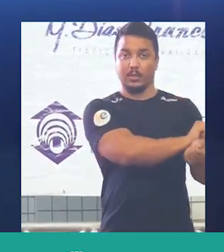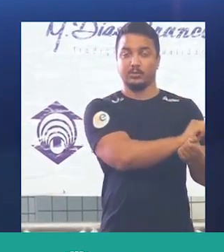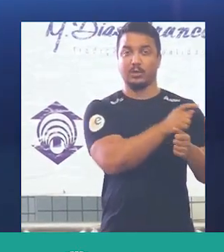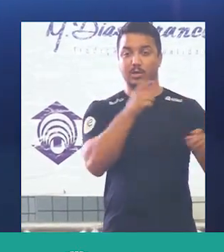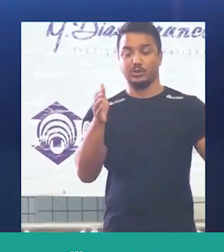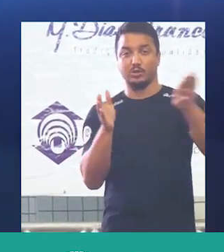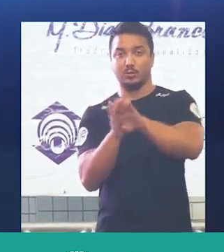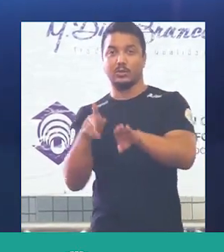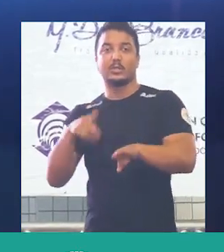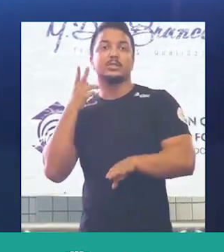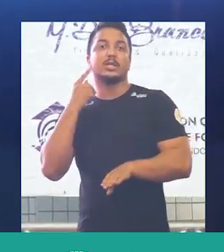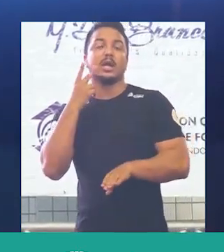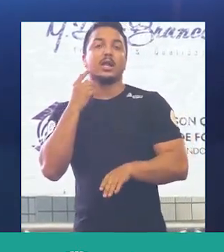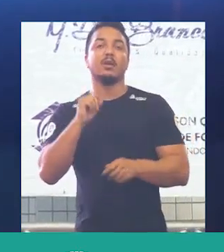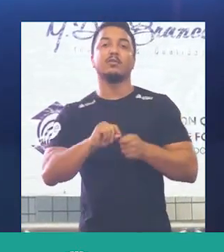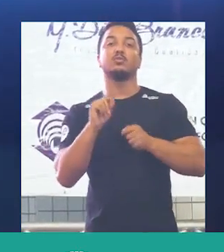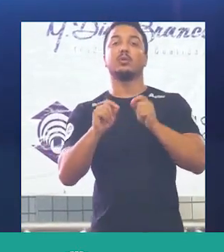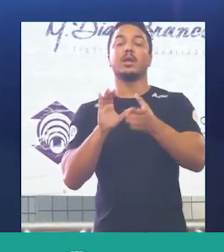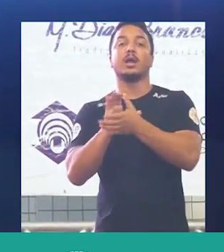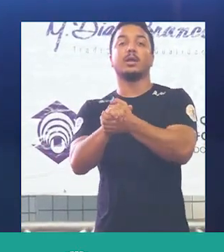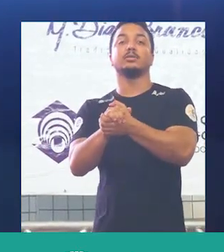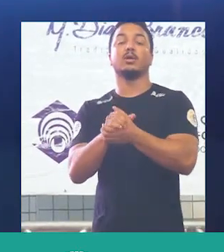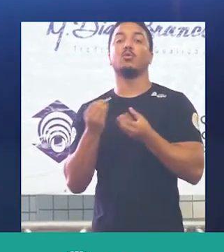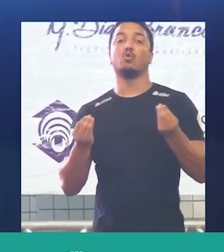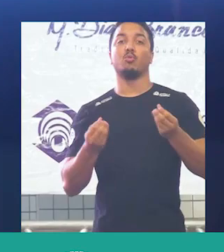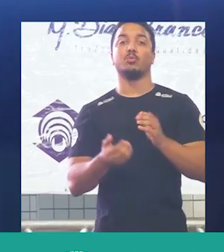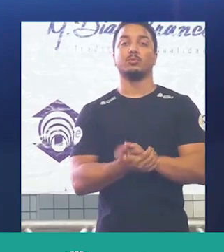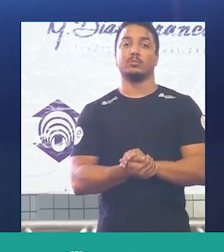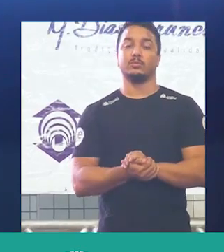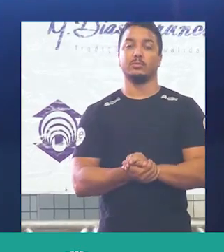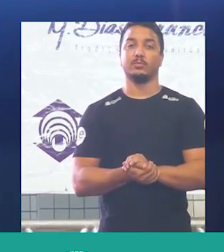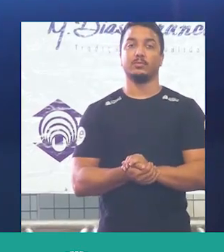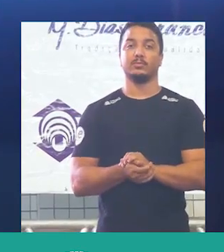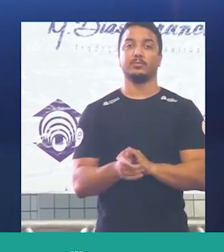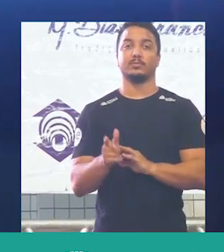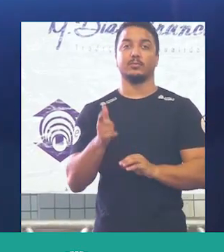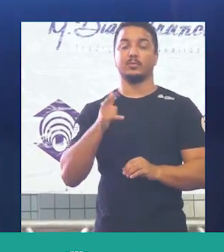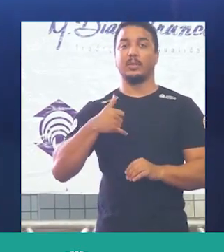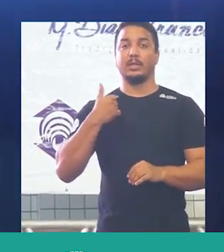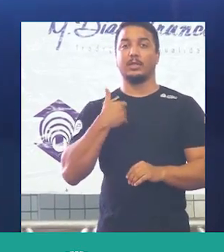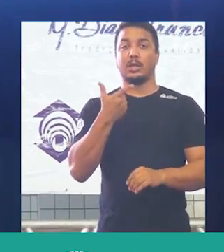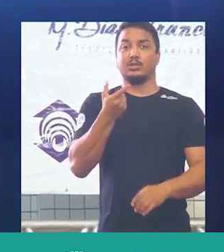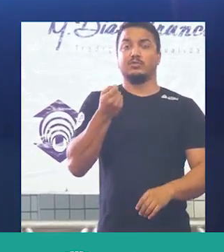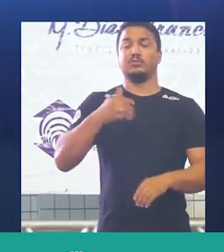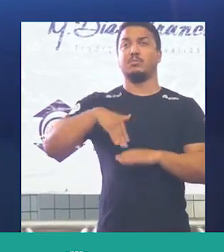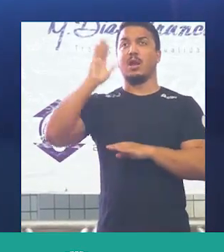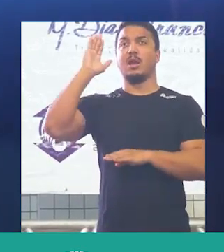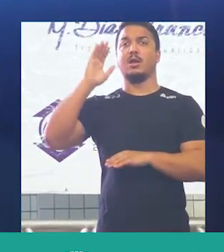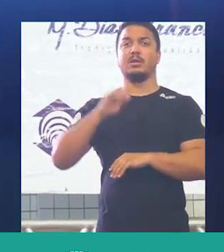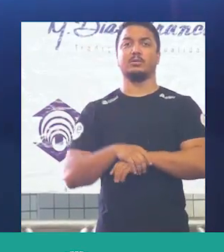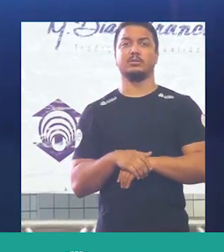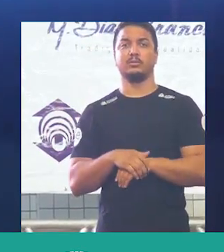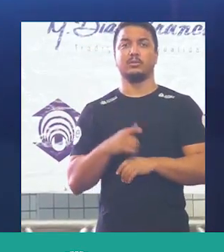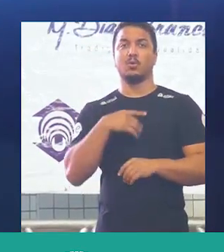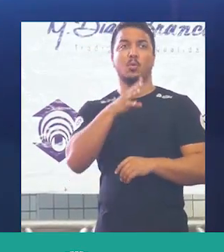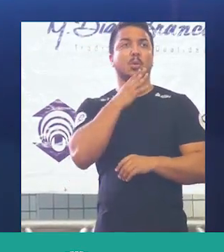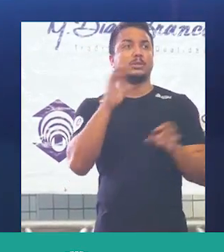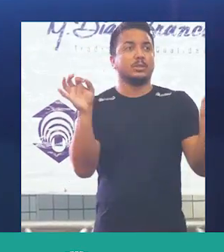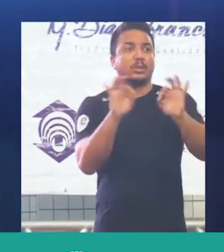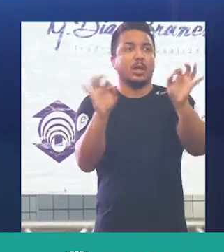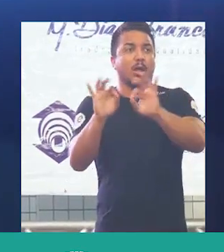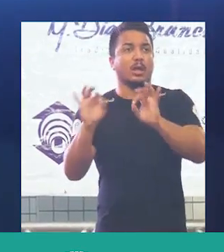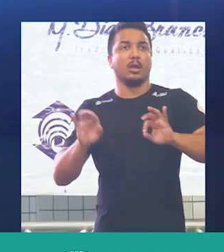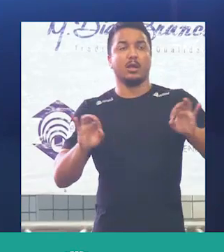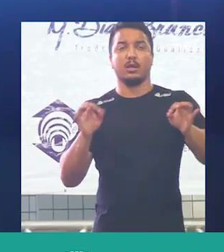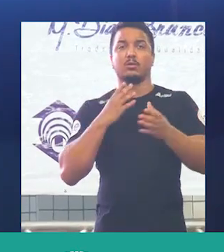Ceará. Chegando aqui, como é que ele vai casar? Né? Ele já com mais de 20 anos, né? Não conhecia ninguém,